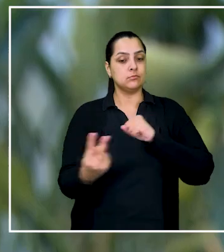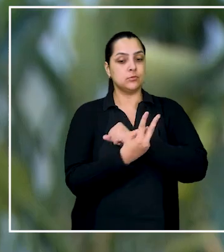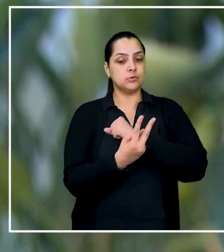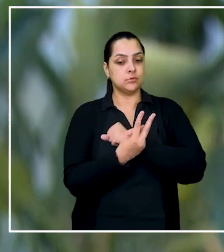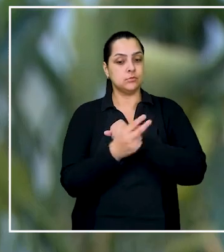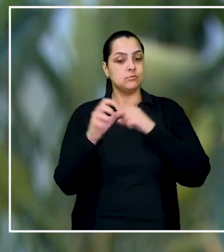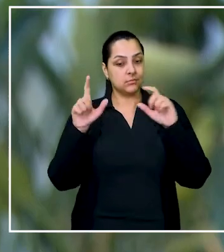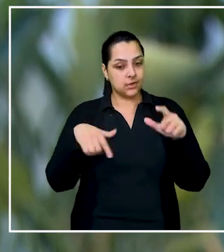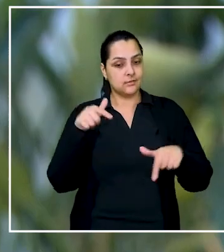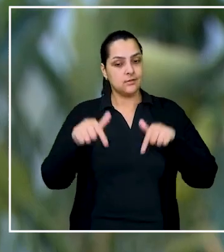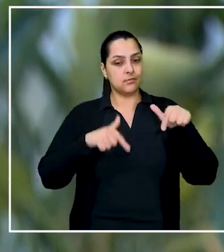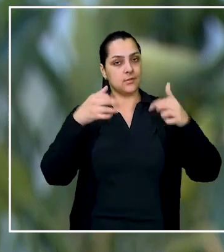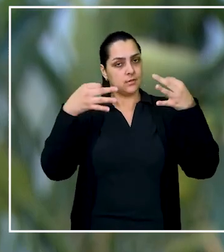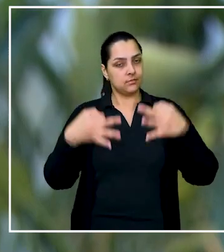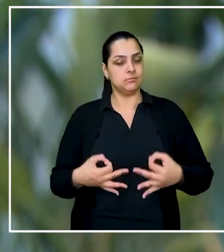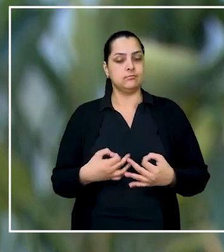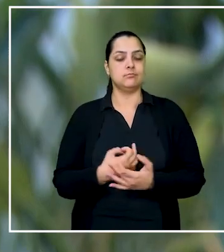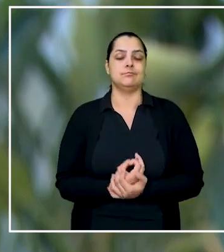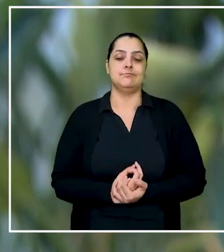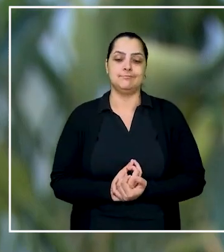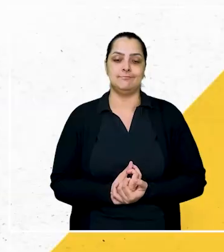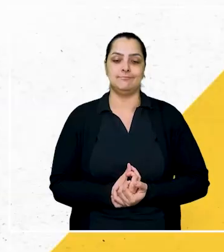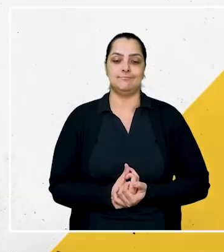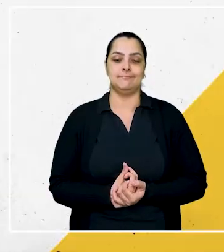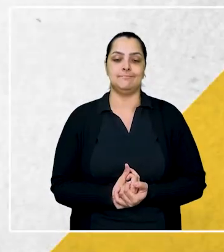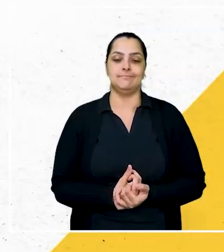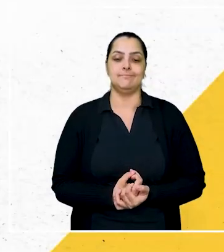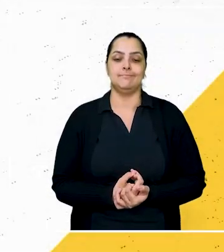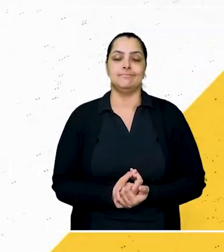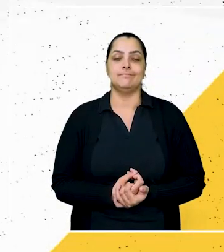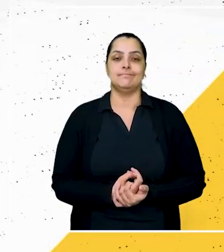e protegido. Isso é trabalho decente.